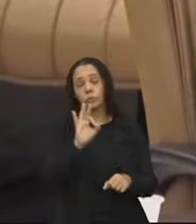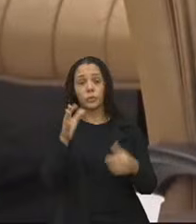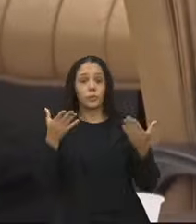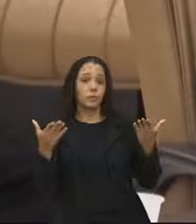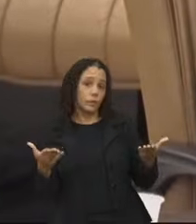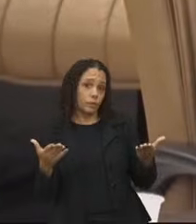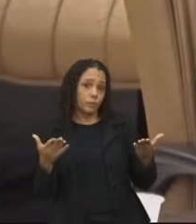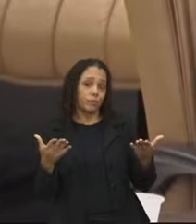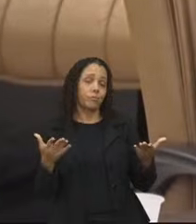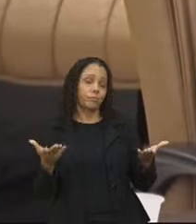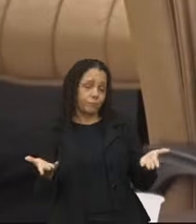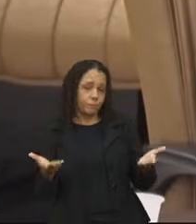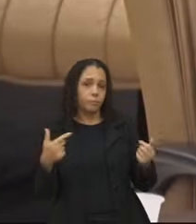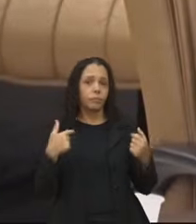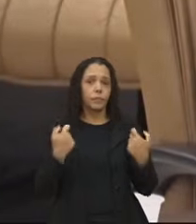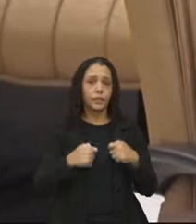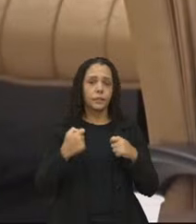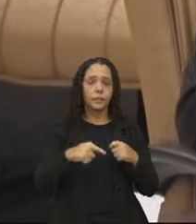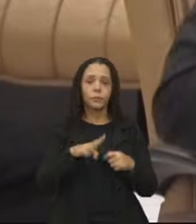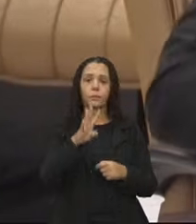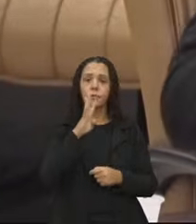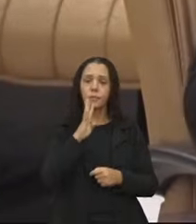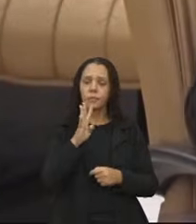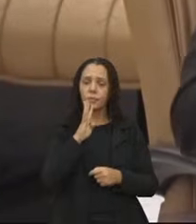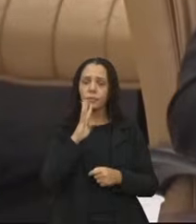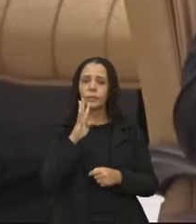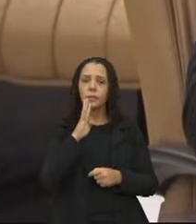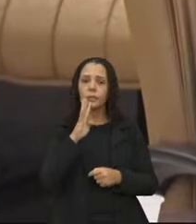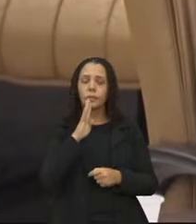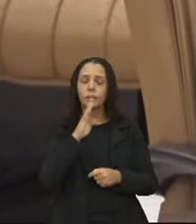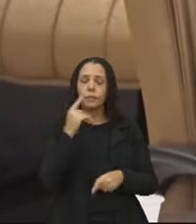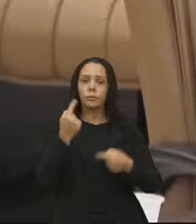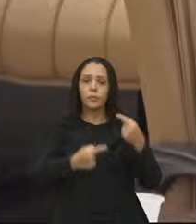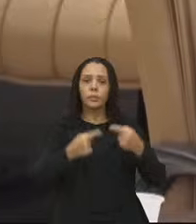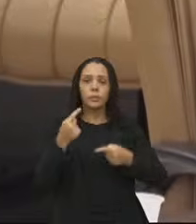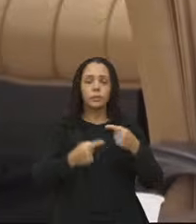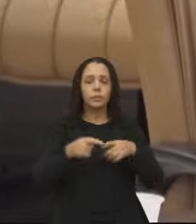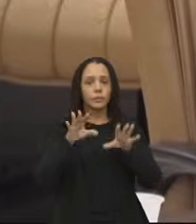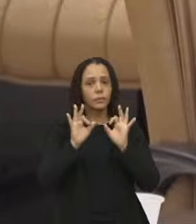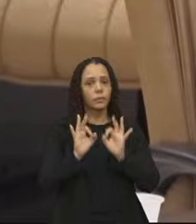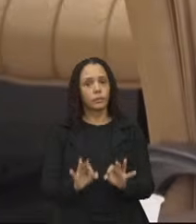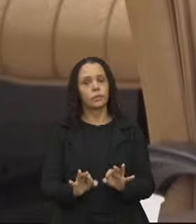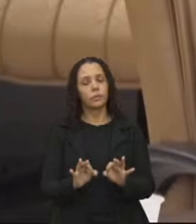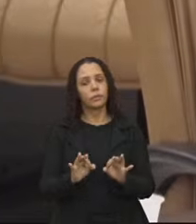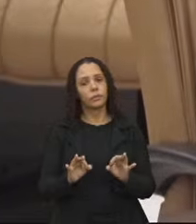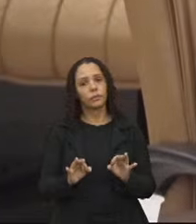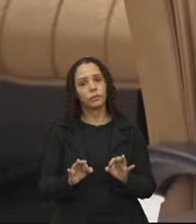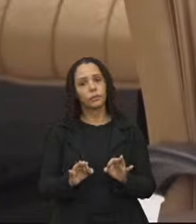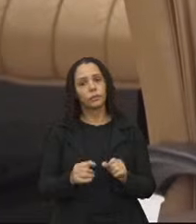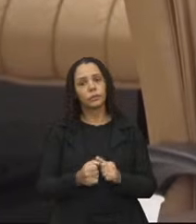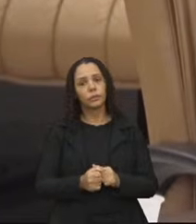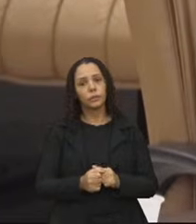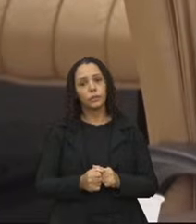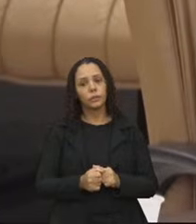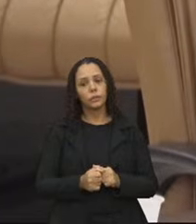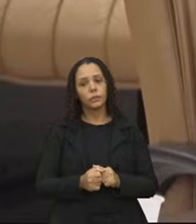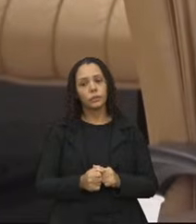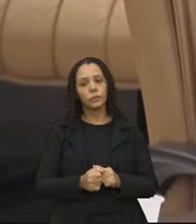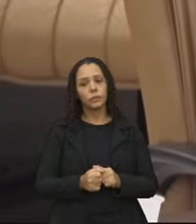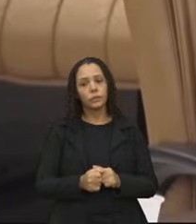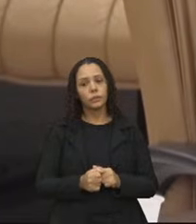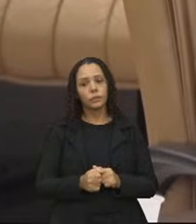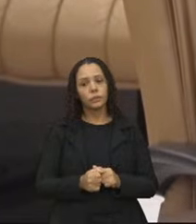ter esse conhecimento elementar para conseguir conduzir a discussão para um lado correto. Dito isso, é contrário, porque se a